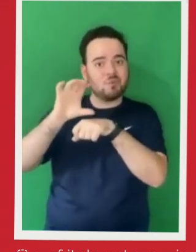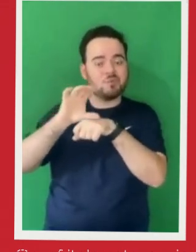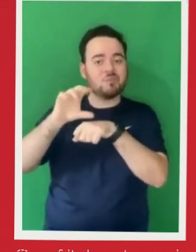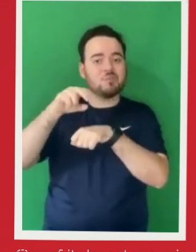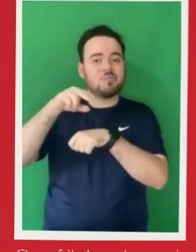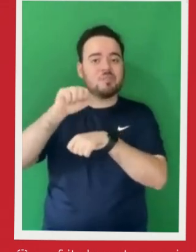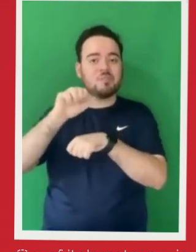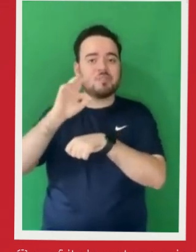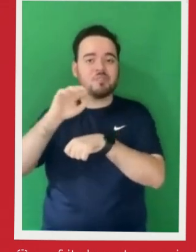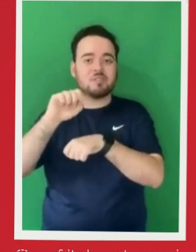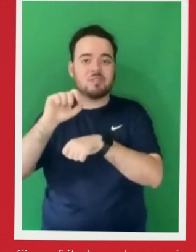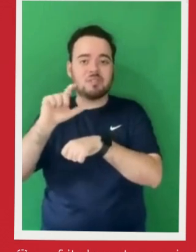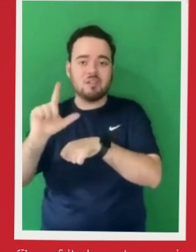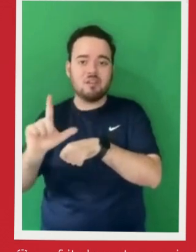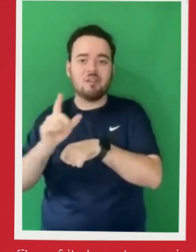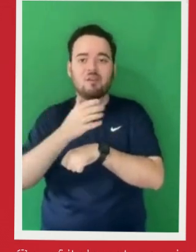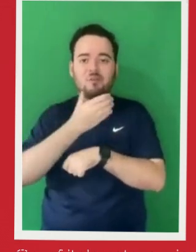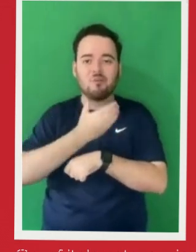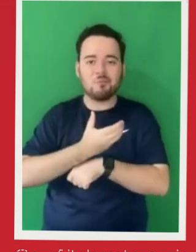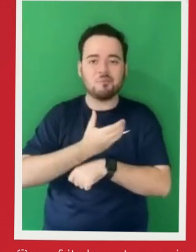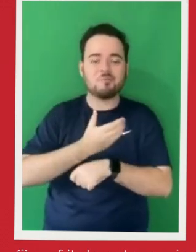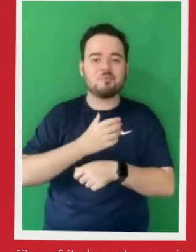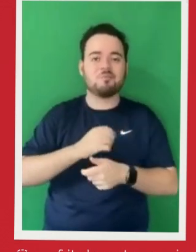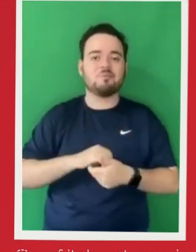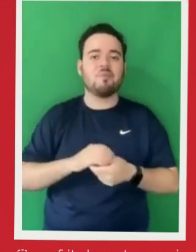Brasília, Curitiba, Natal.